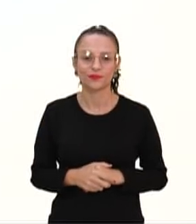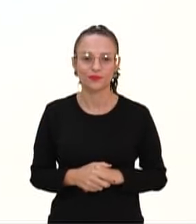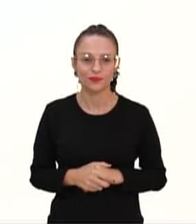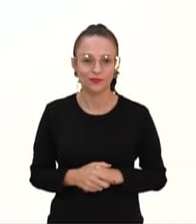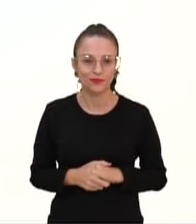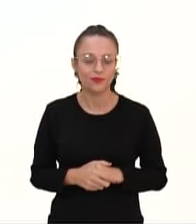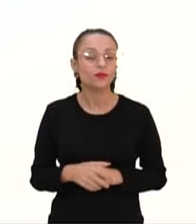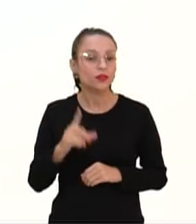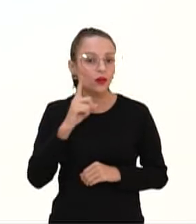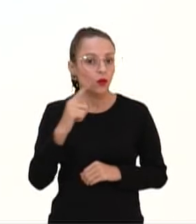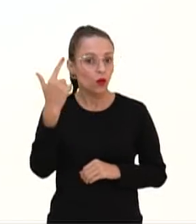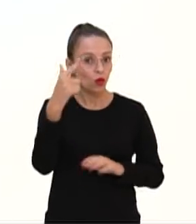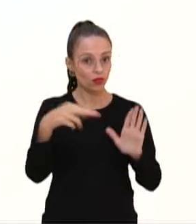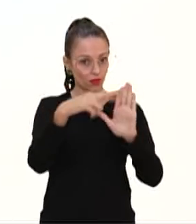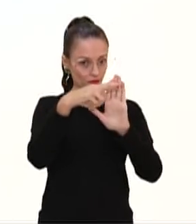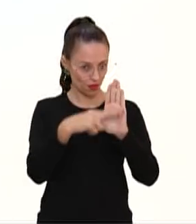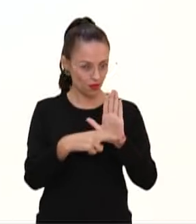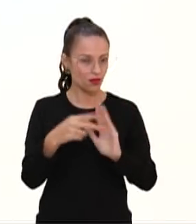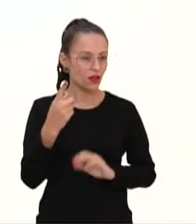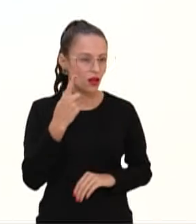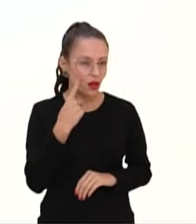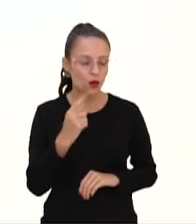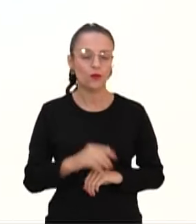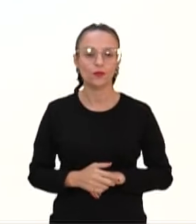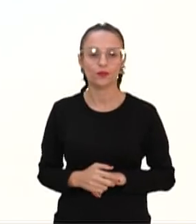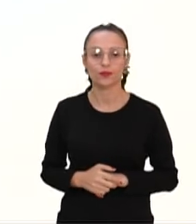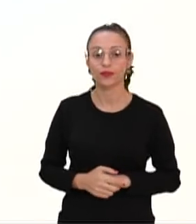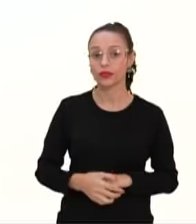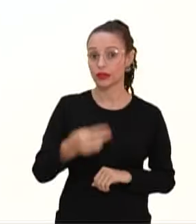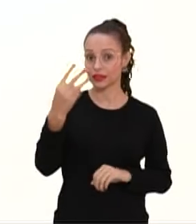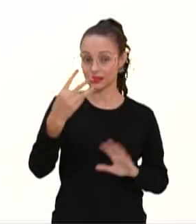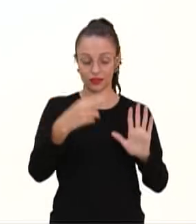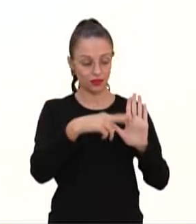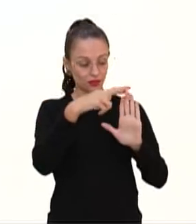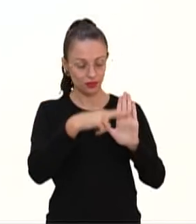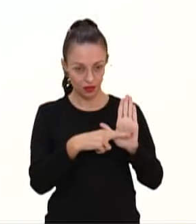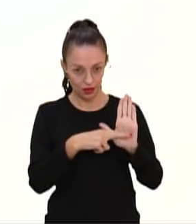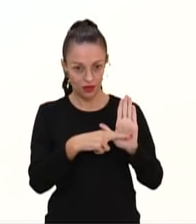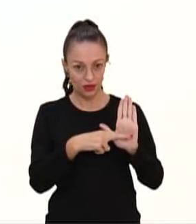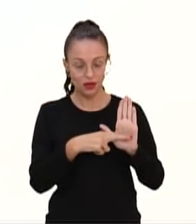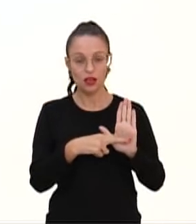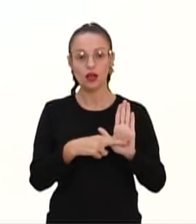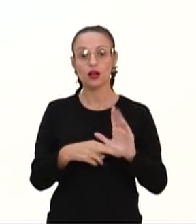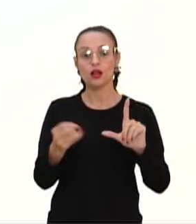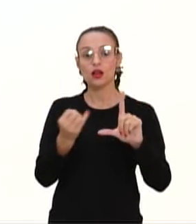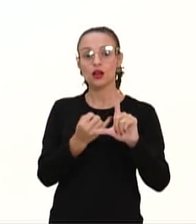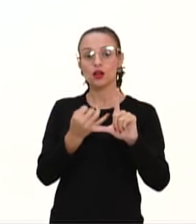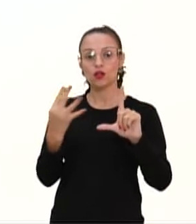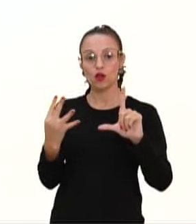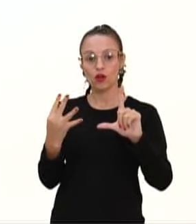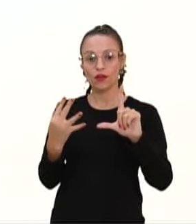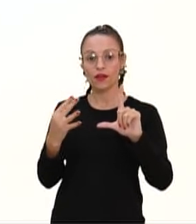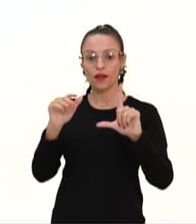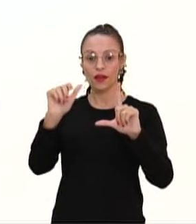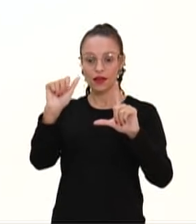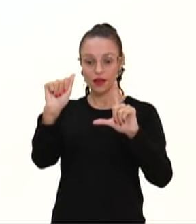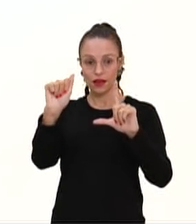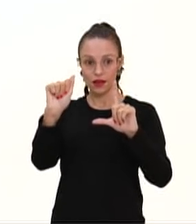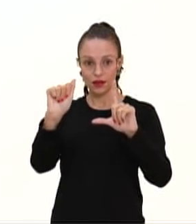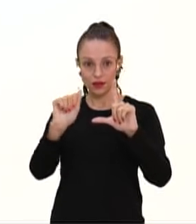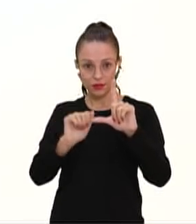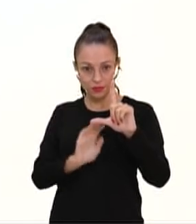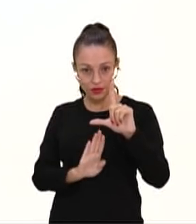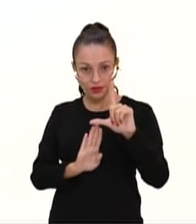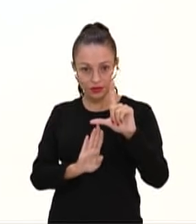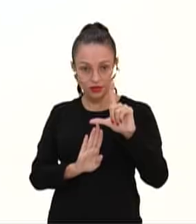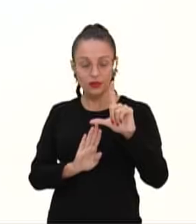Vamos lembrar dos outros casos? Olha só. Terceiro caso. Log de a elevado a b na